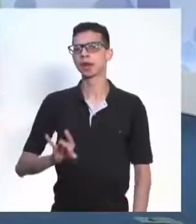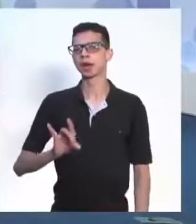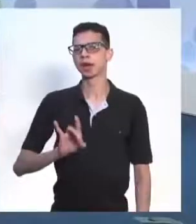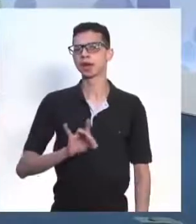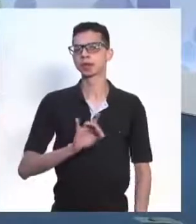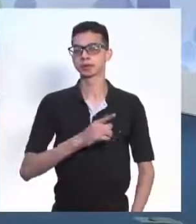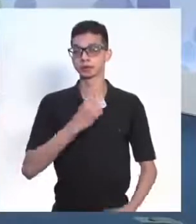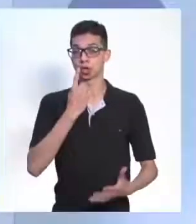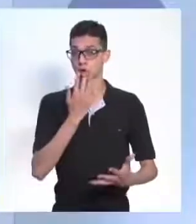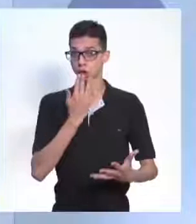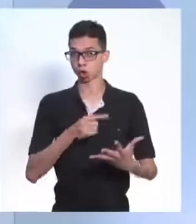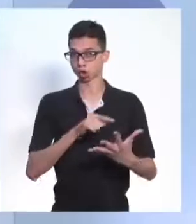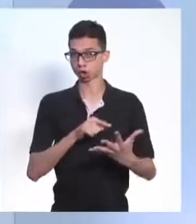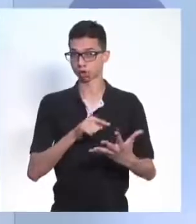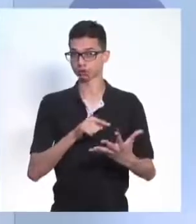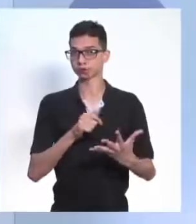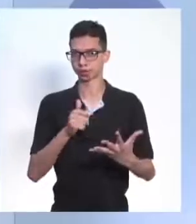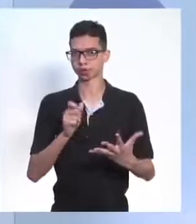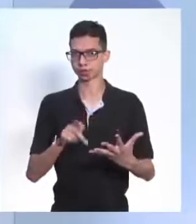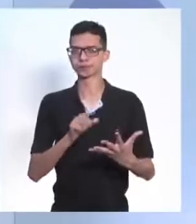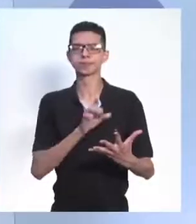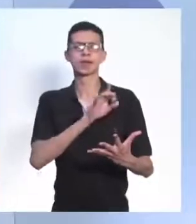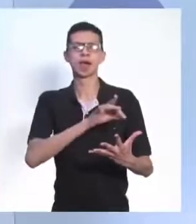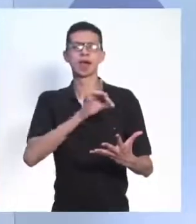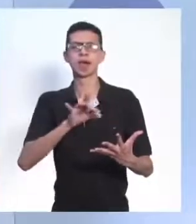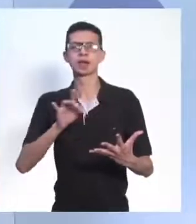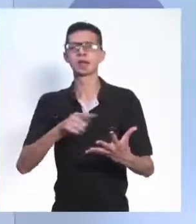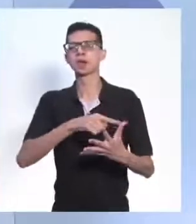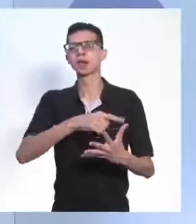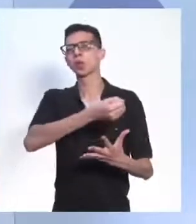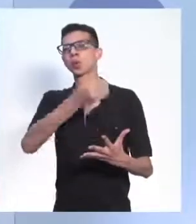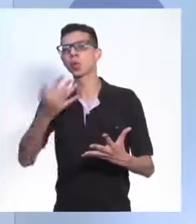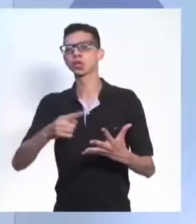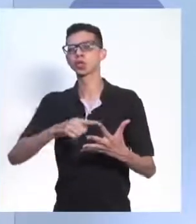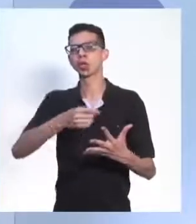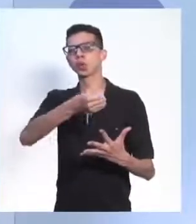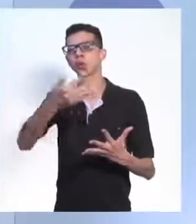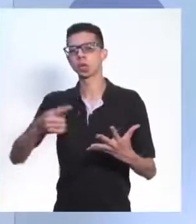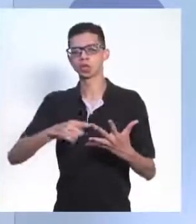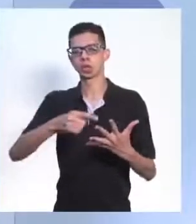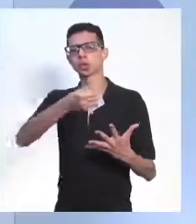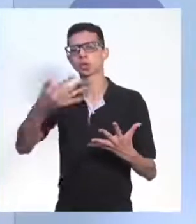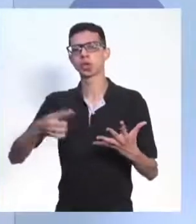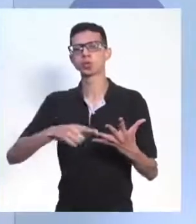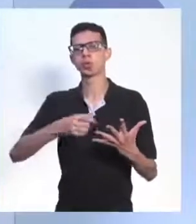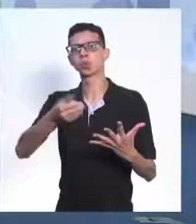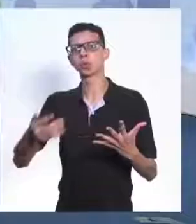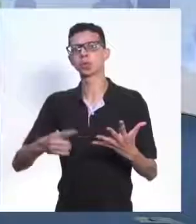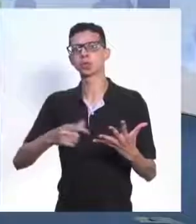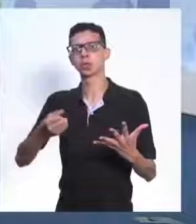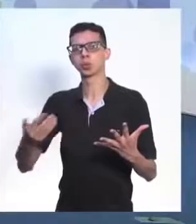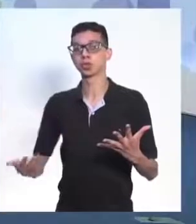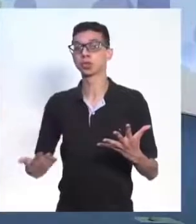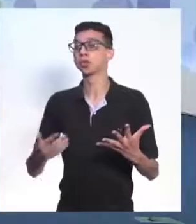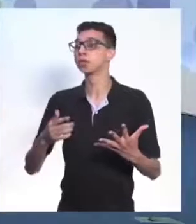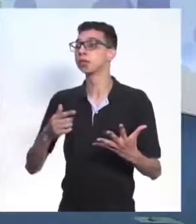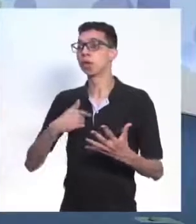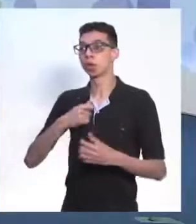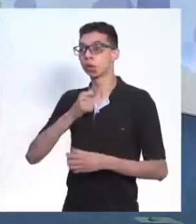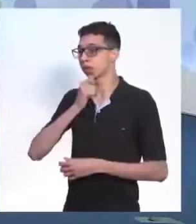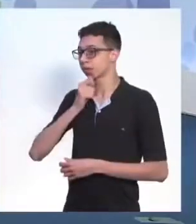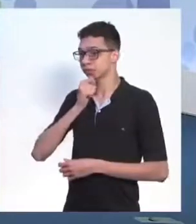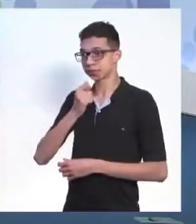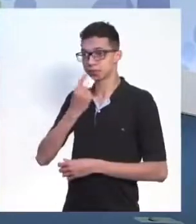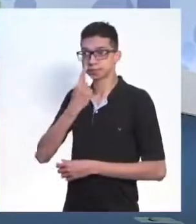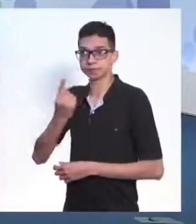comeu nenhuma. Eu juro que eu não mexi. Tava não? Aí desde o começo da aula, eu nem me atrevi a chegar perto. Mas você tomou cuidado